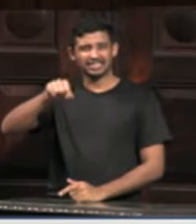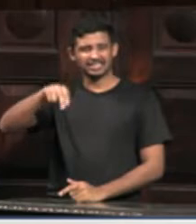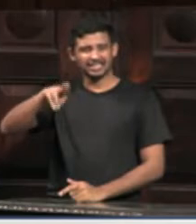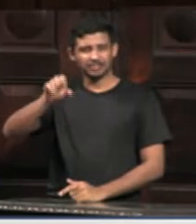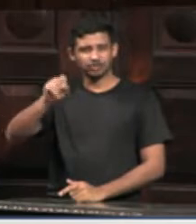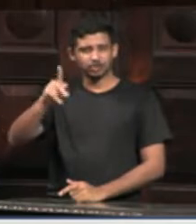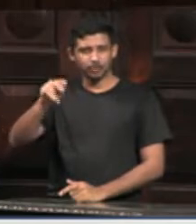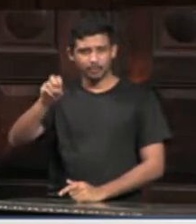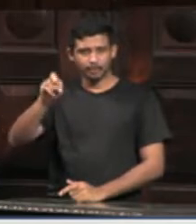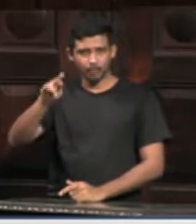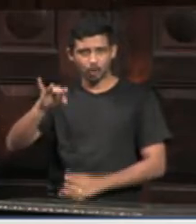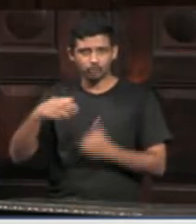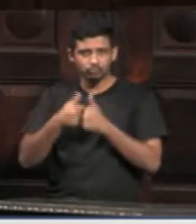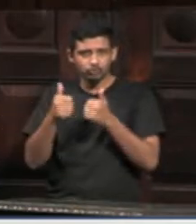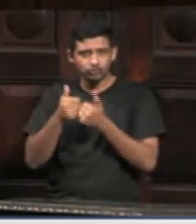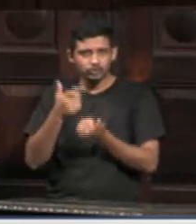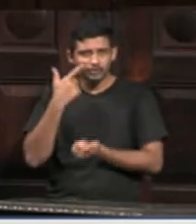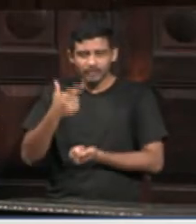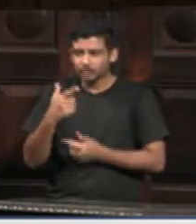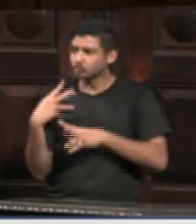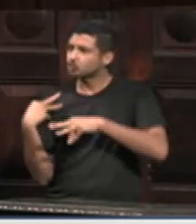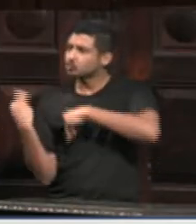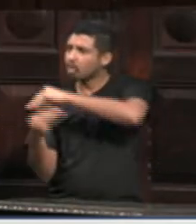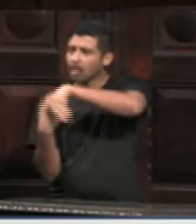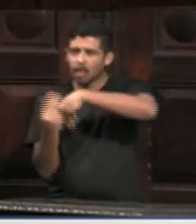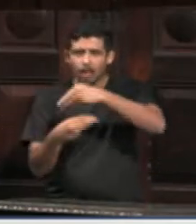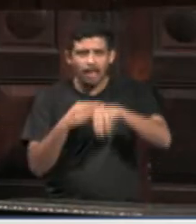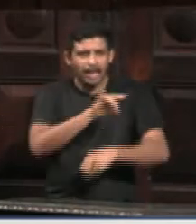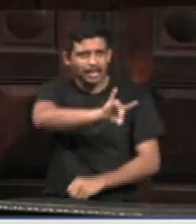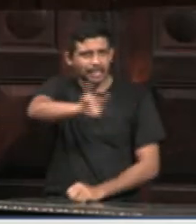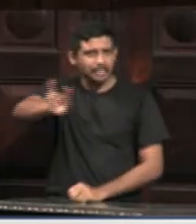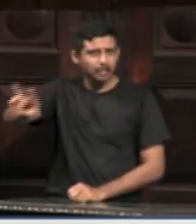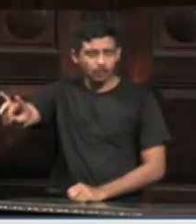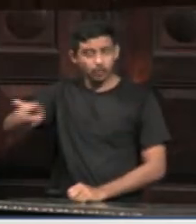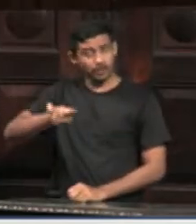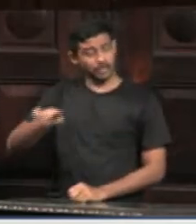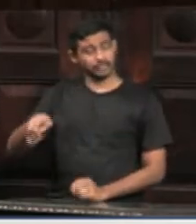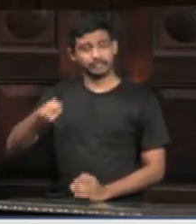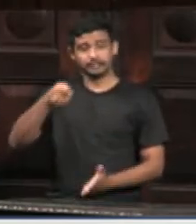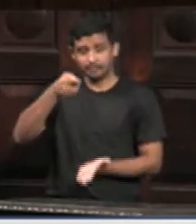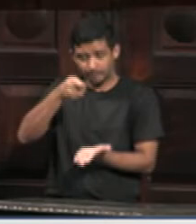mundo que tenha se envolvido com a FETransport e que tenha errado, pague.